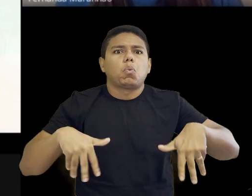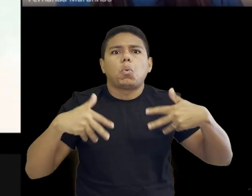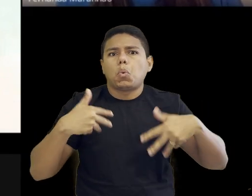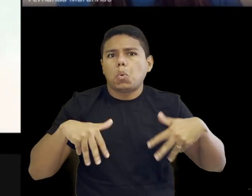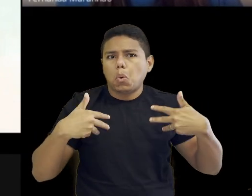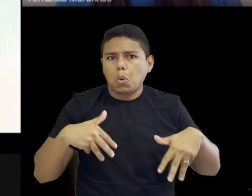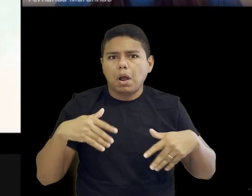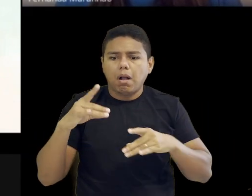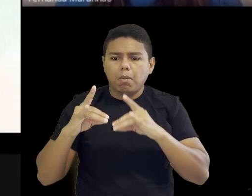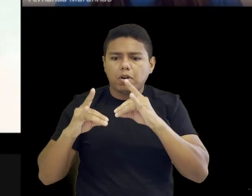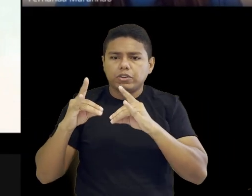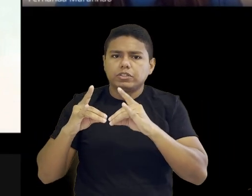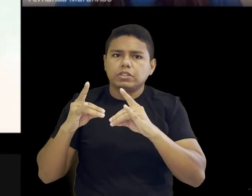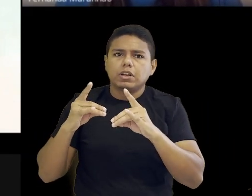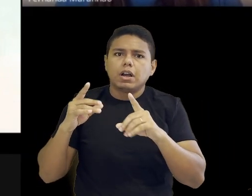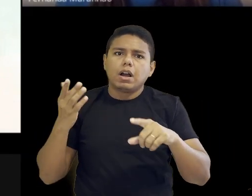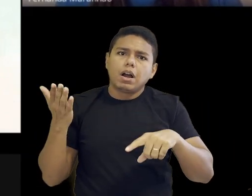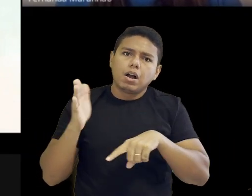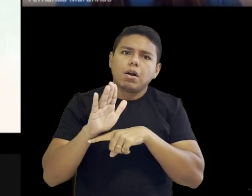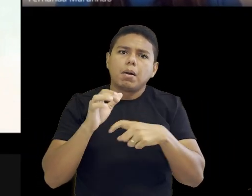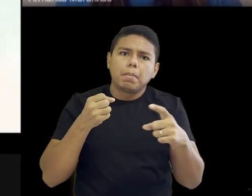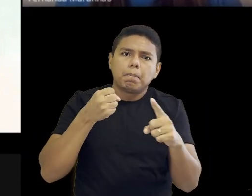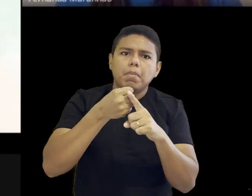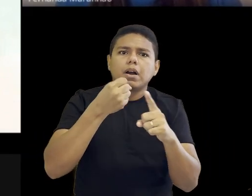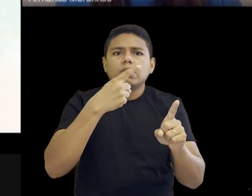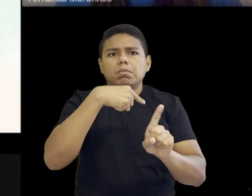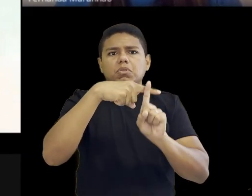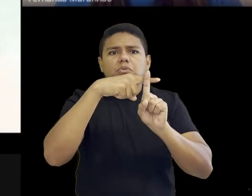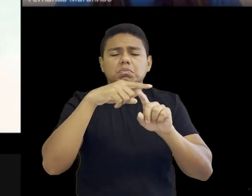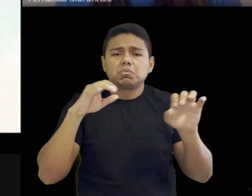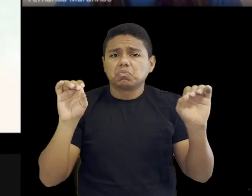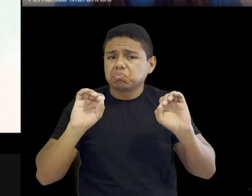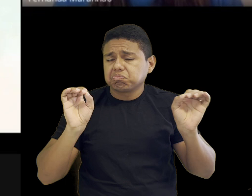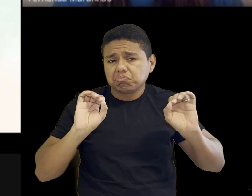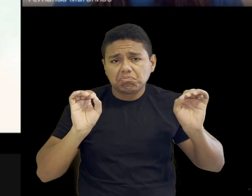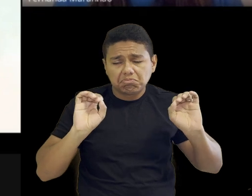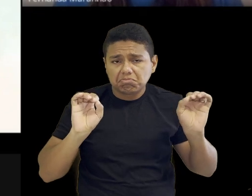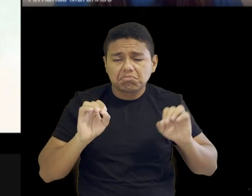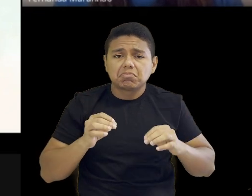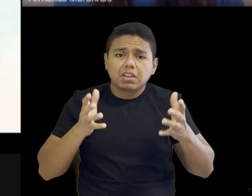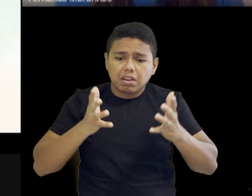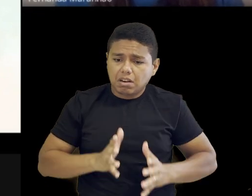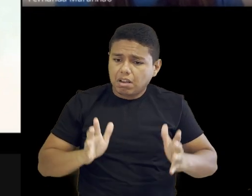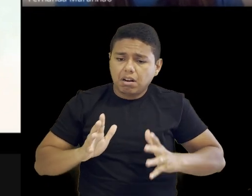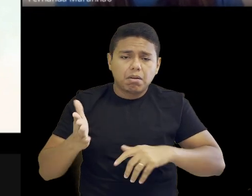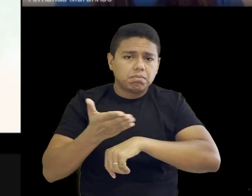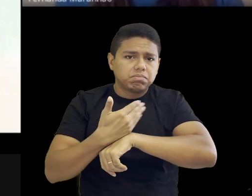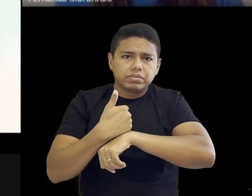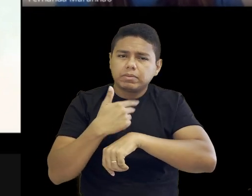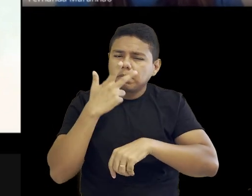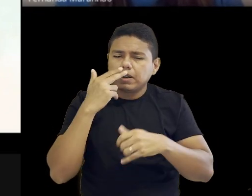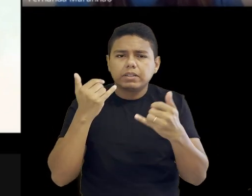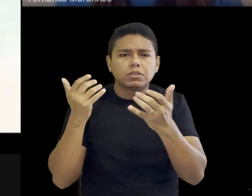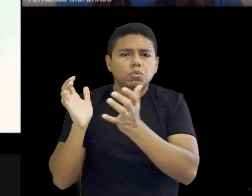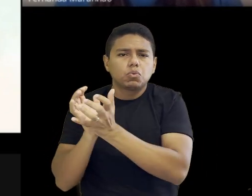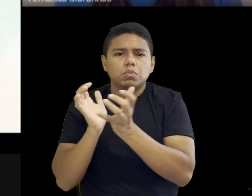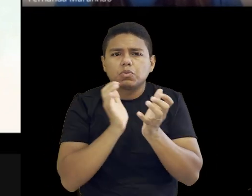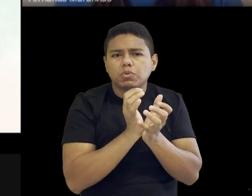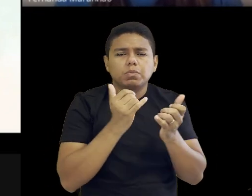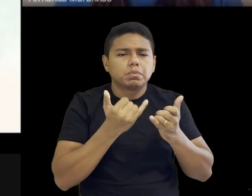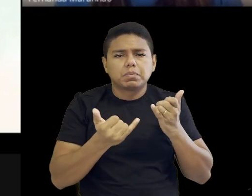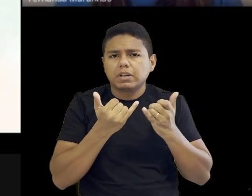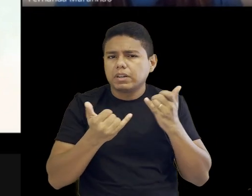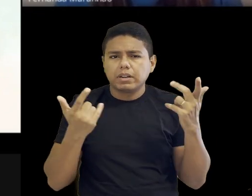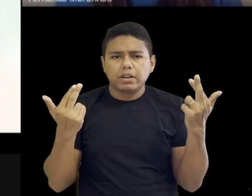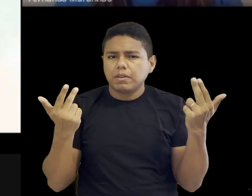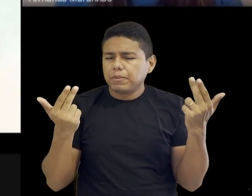significativo foi observado da progesterona em mulheres com 2 ou mais abortos anteriores, e as taxas de parto prematuro também foram muito similares nos